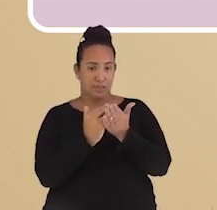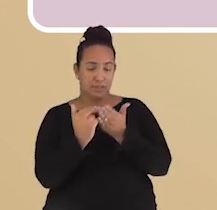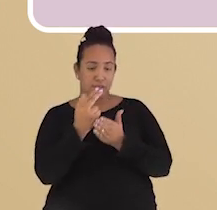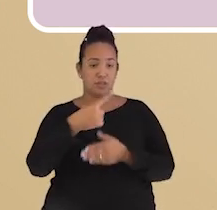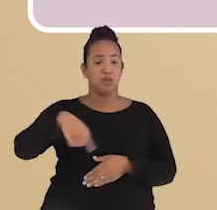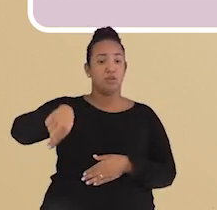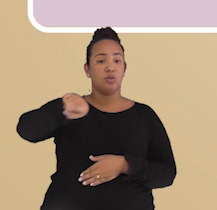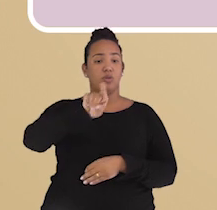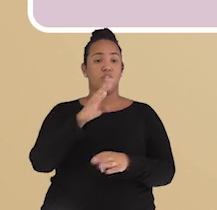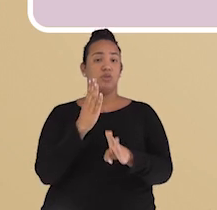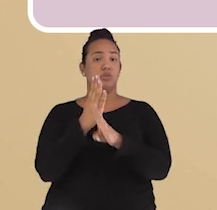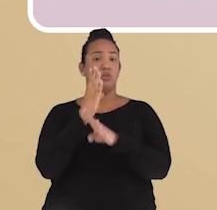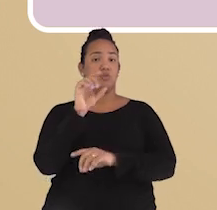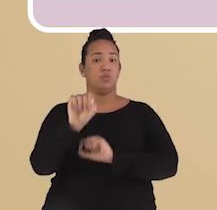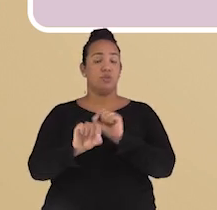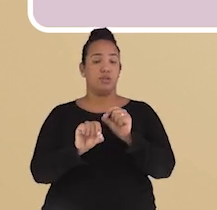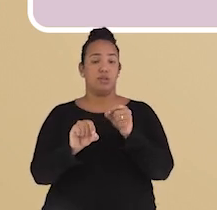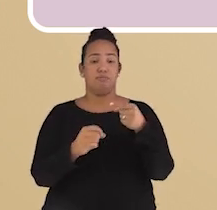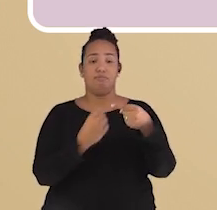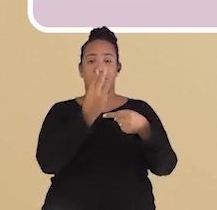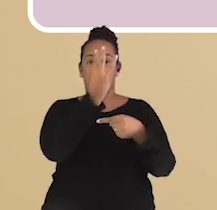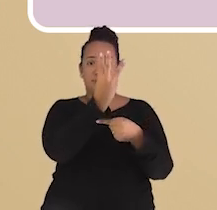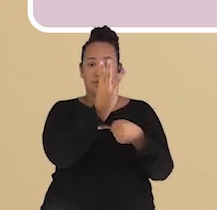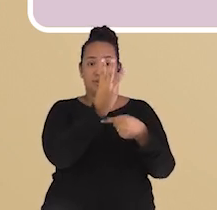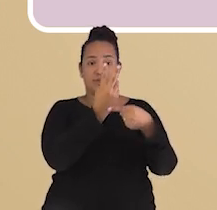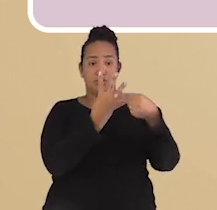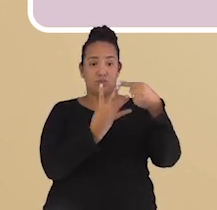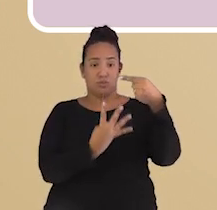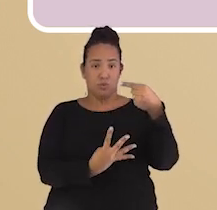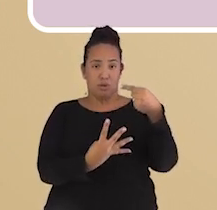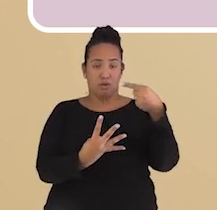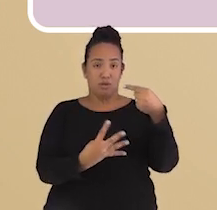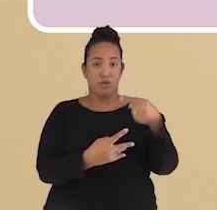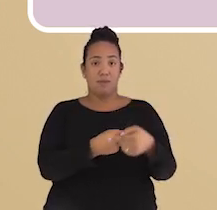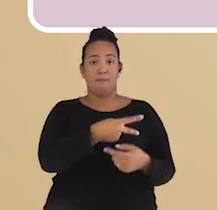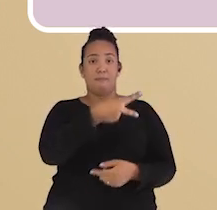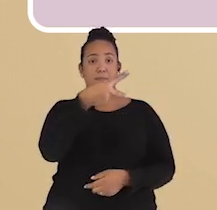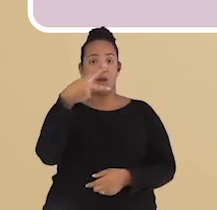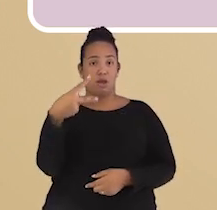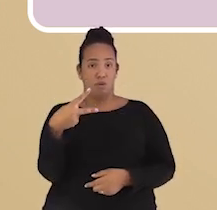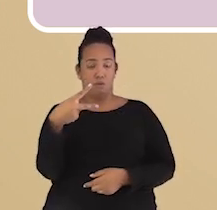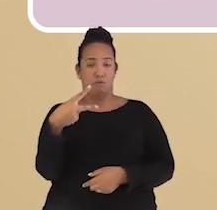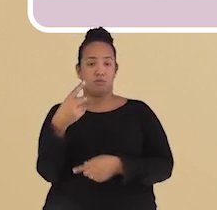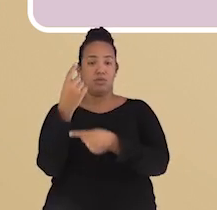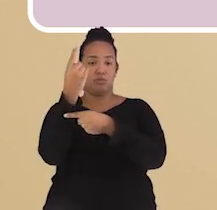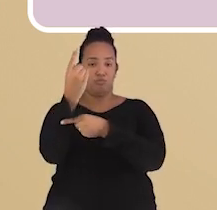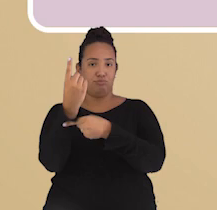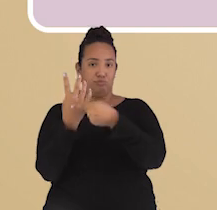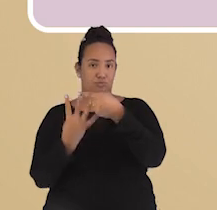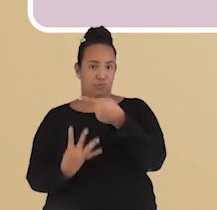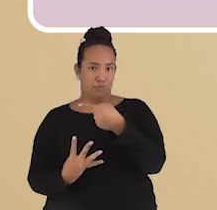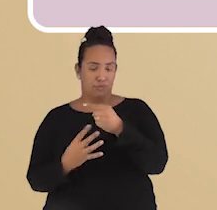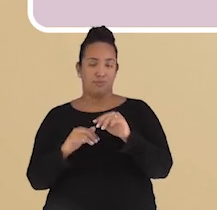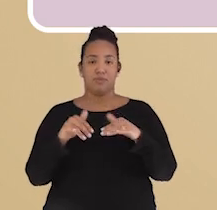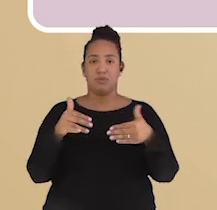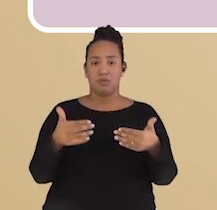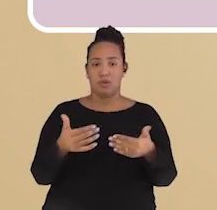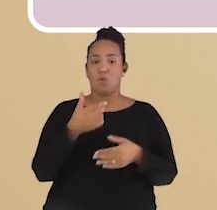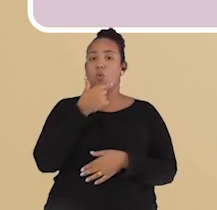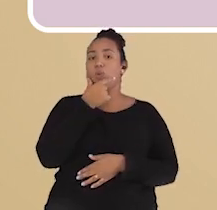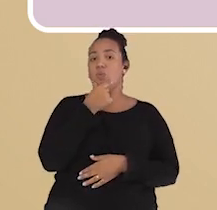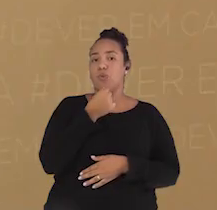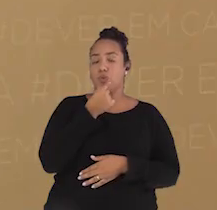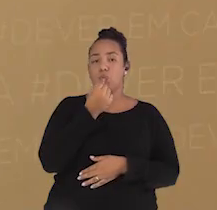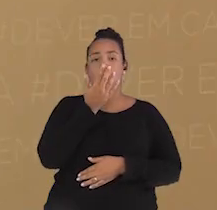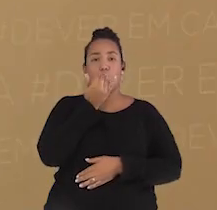que 3/4 é maior do que 1/4, ou seja, Bernardo comeu mais pizza do